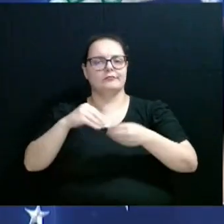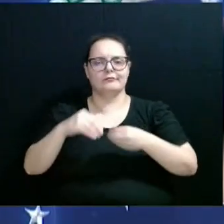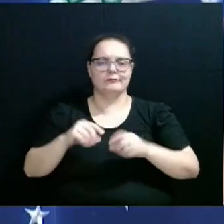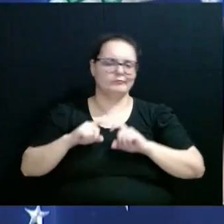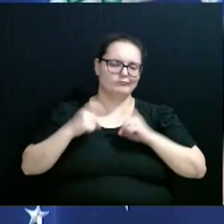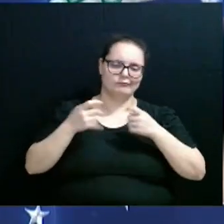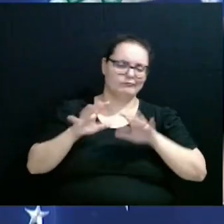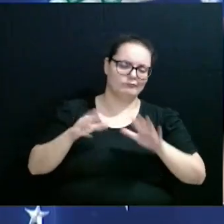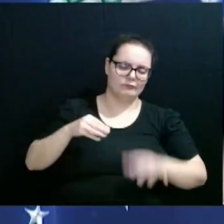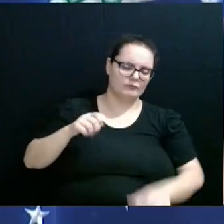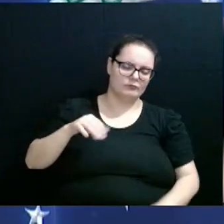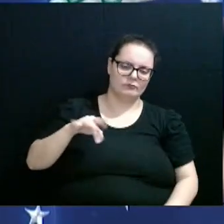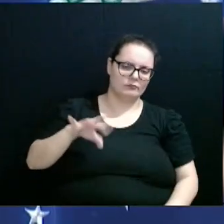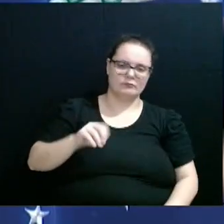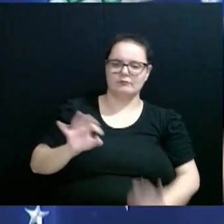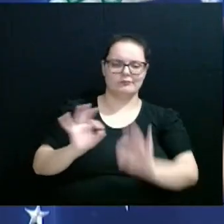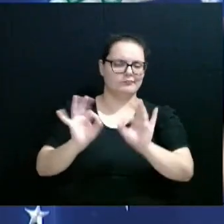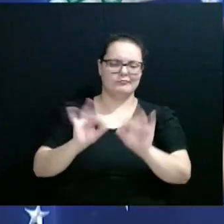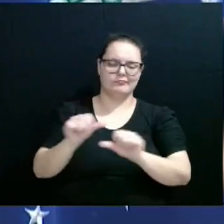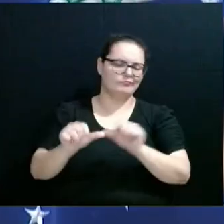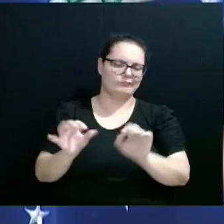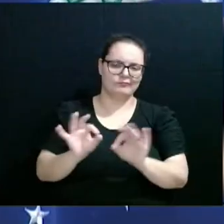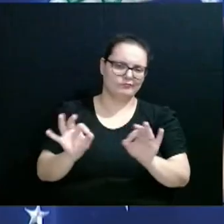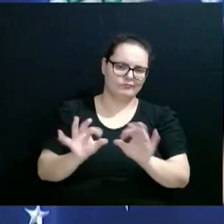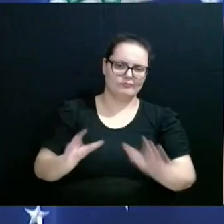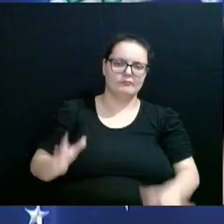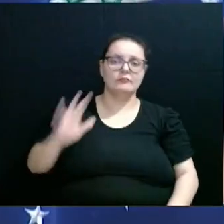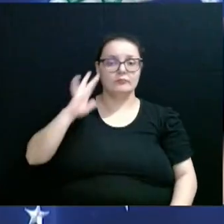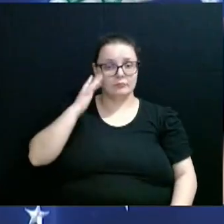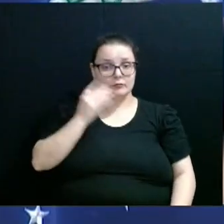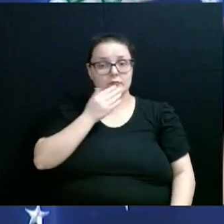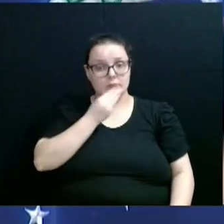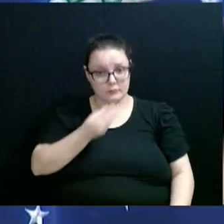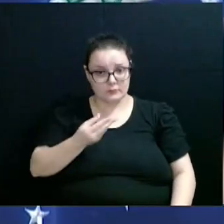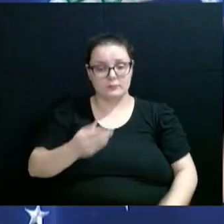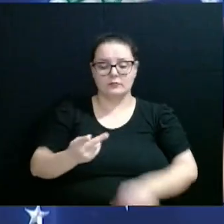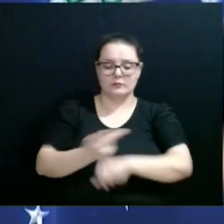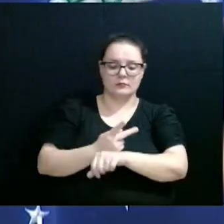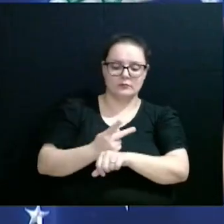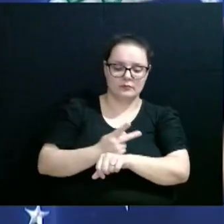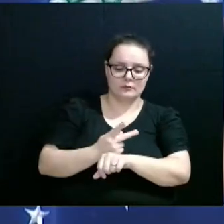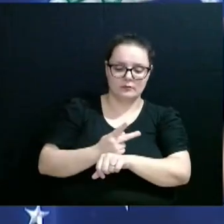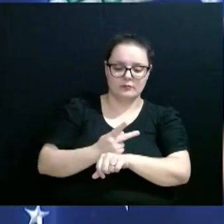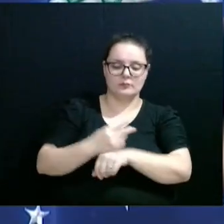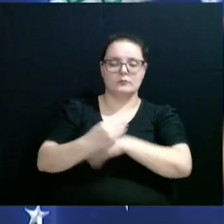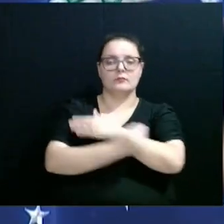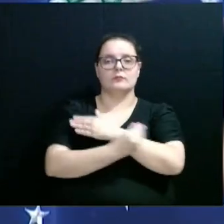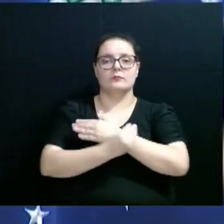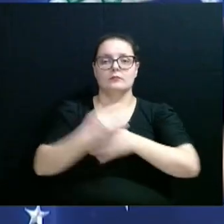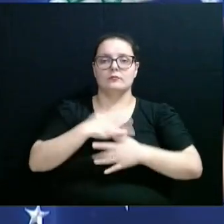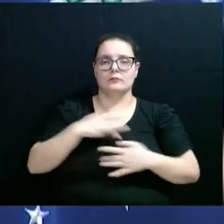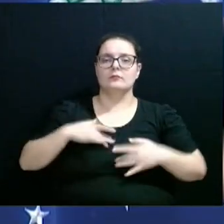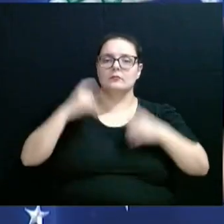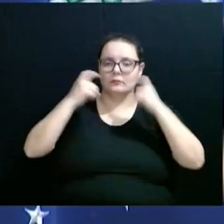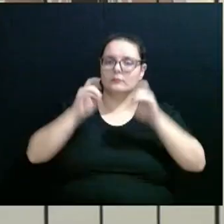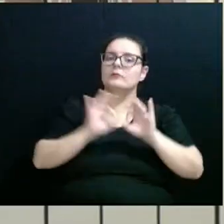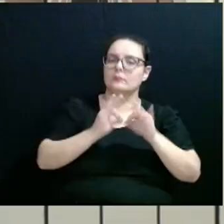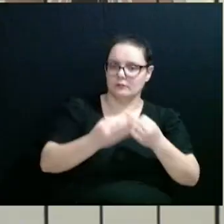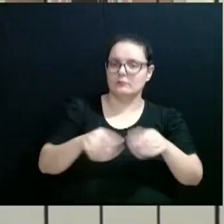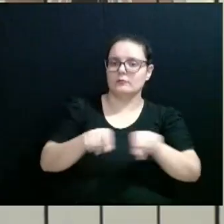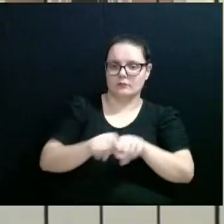Isso não muda nada. Eu acho que o homem que procura cuidar da sua saúde é um homem preocupado com a sua família.